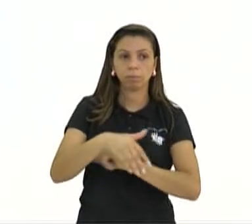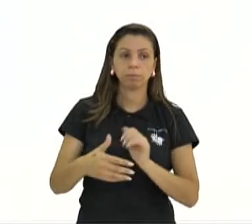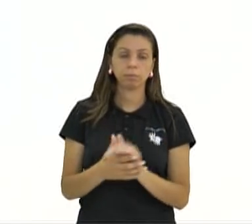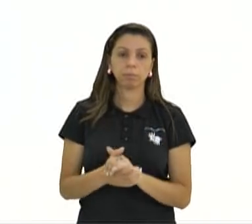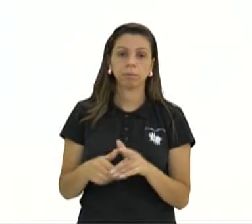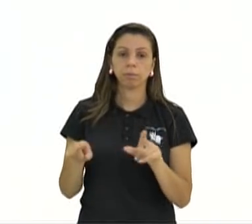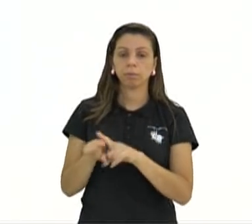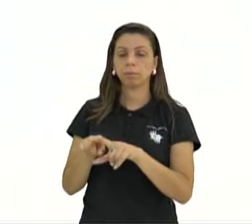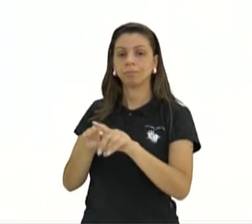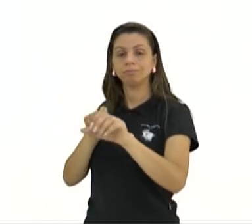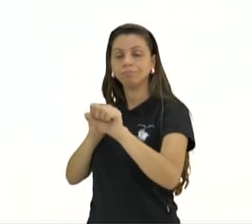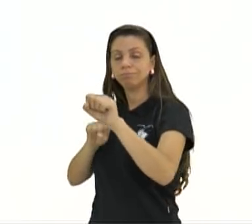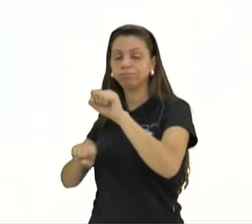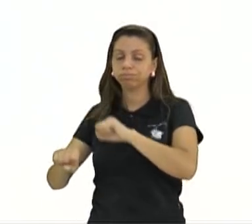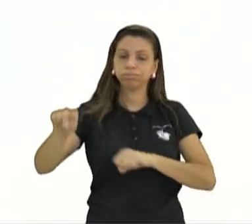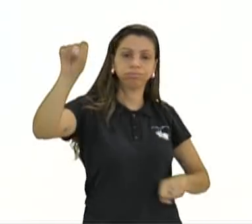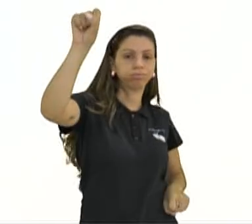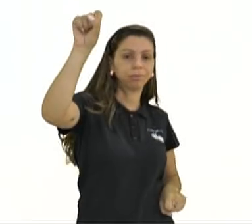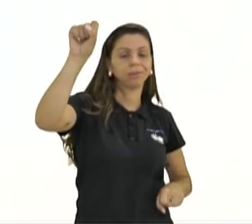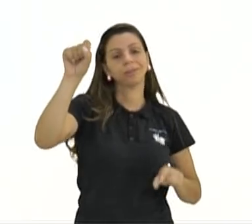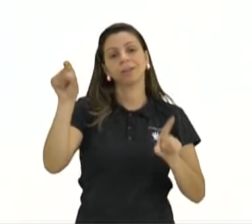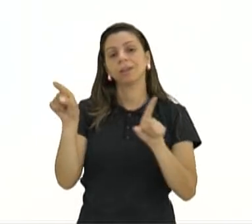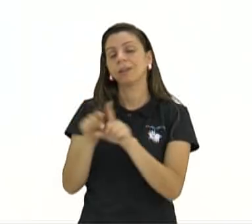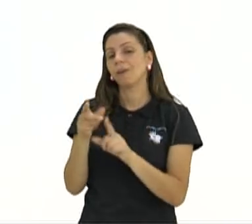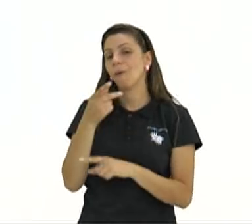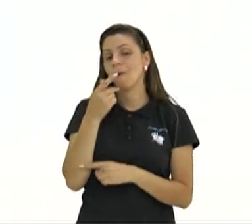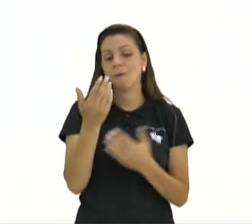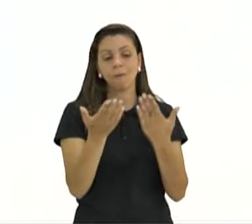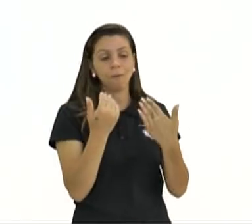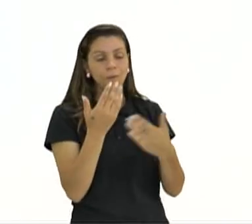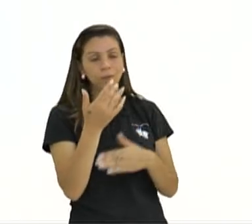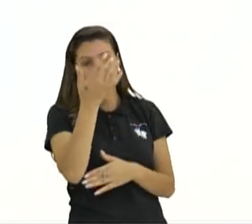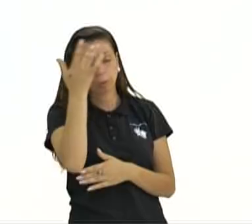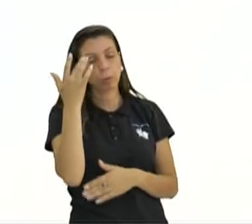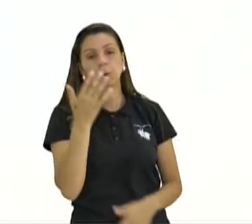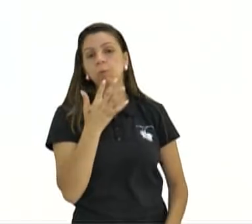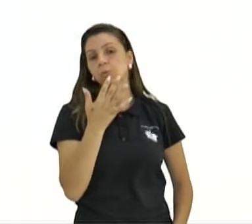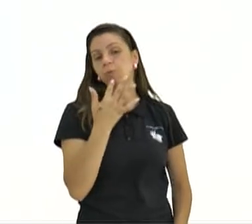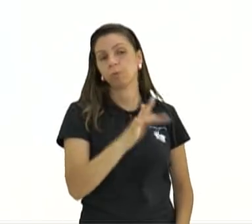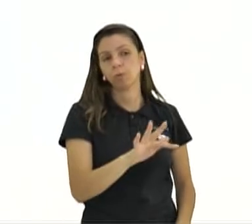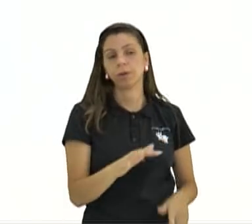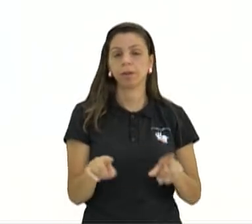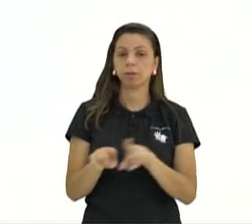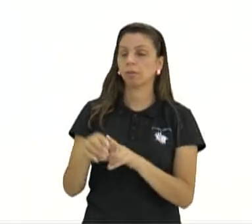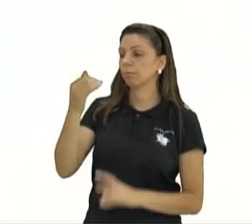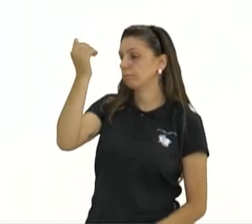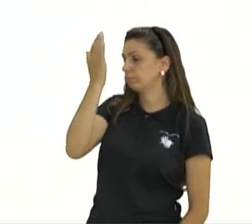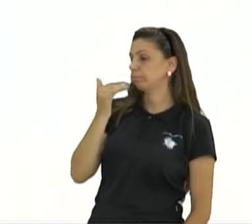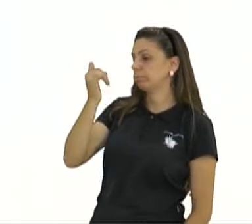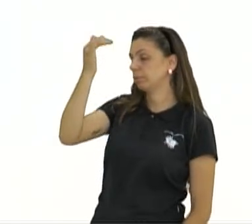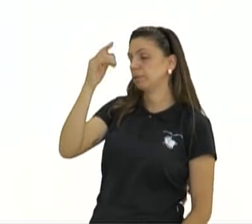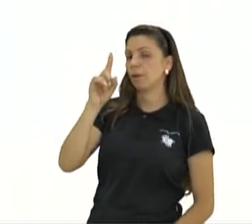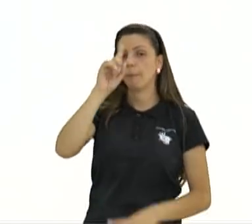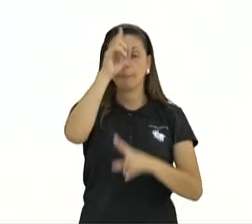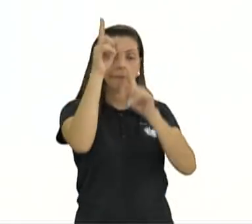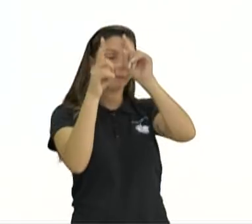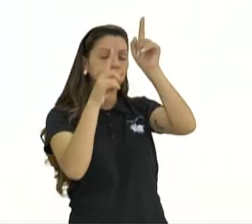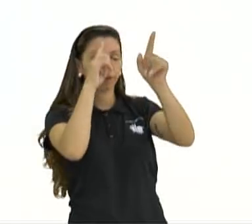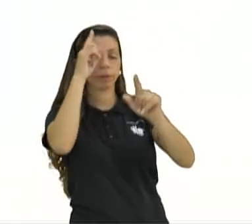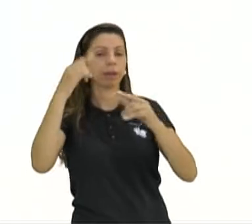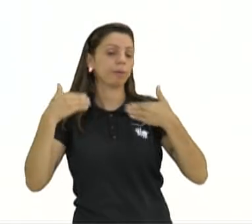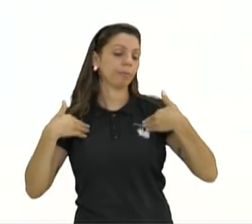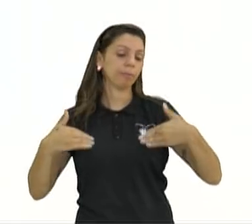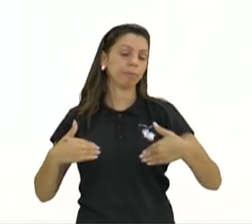virar super-heróis, falar com desconhecidos, carregar na maquiagem, inventar uma